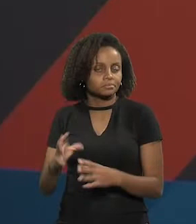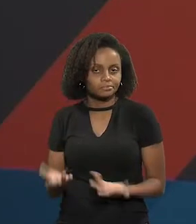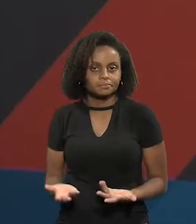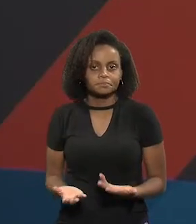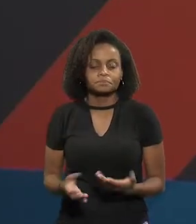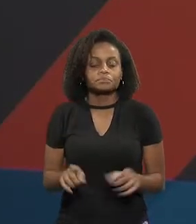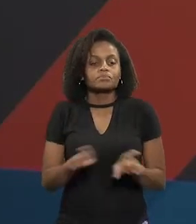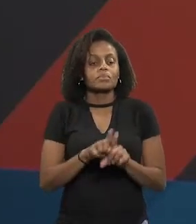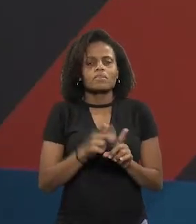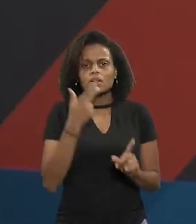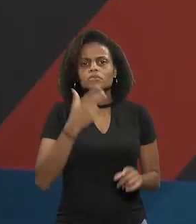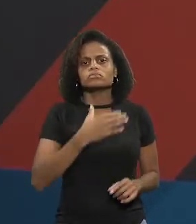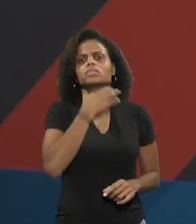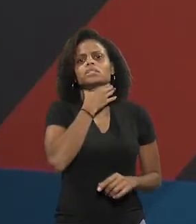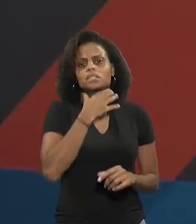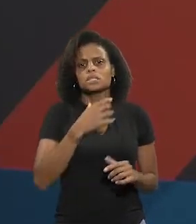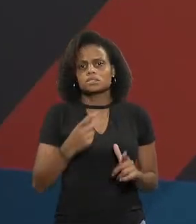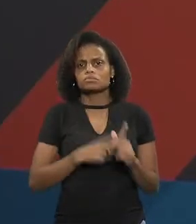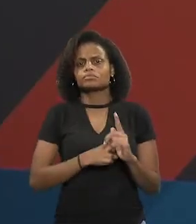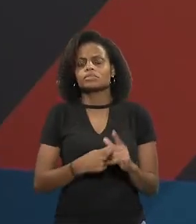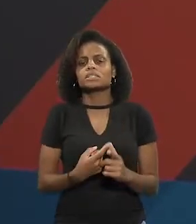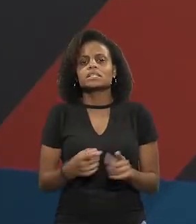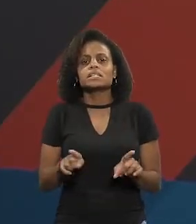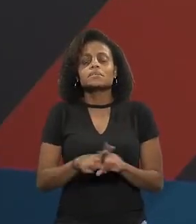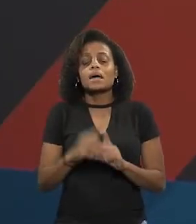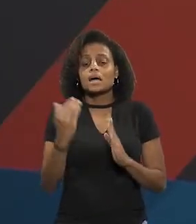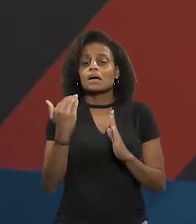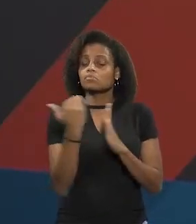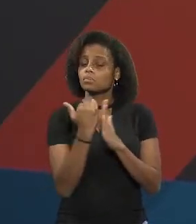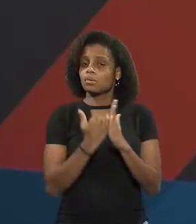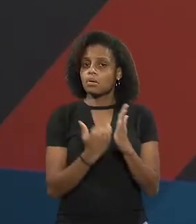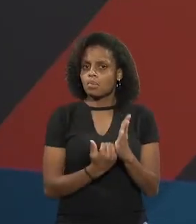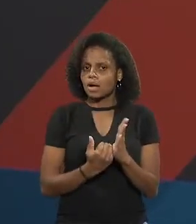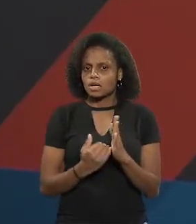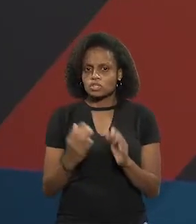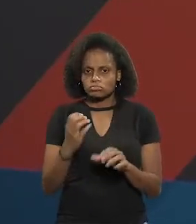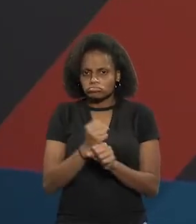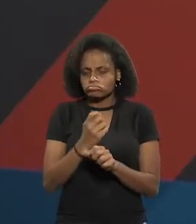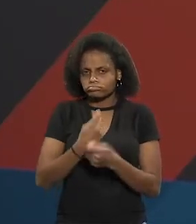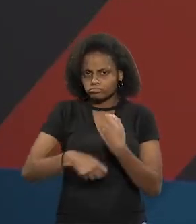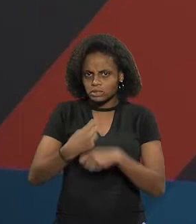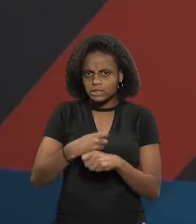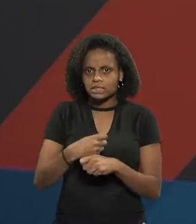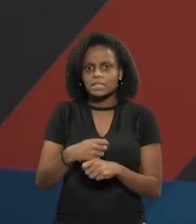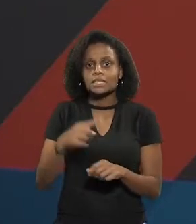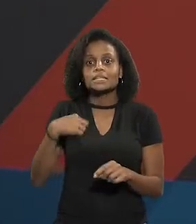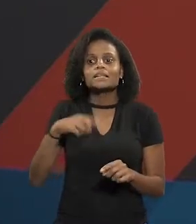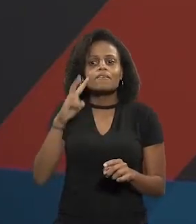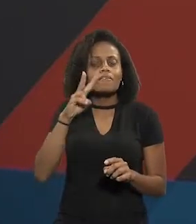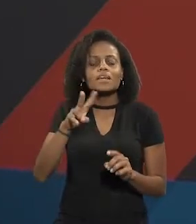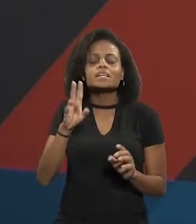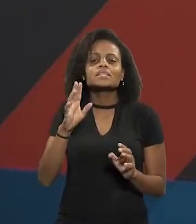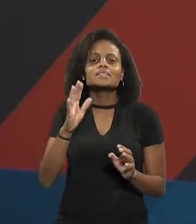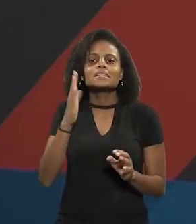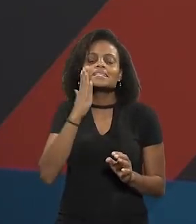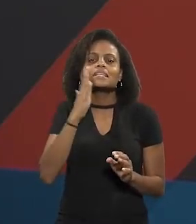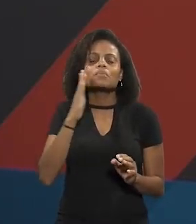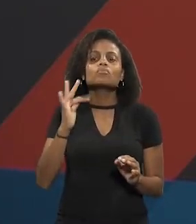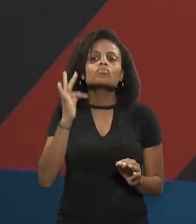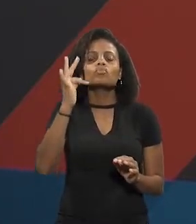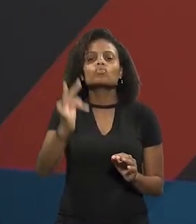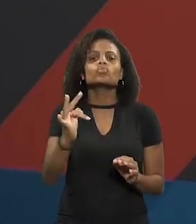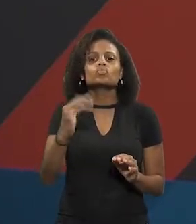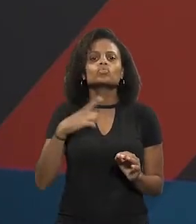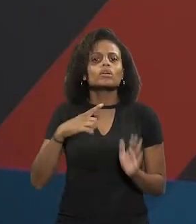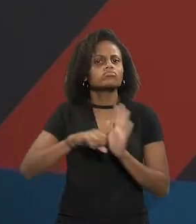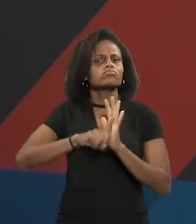crise financeira, a Lei de Diretrizes Orçamentárias que chegou na Casa já tem uma previsão de um déficit de mais de 11 bilhões de